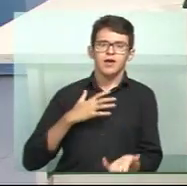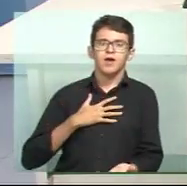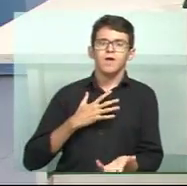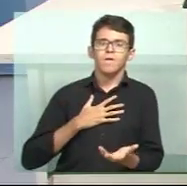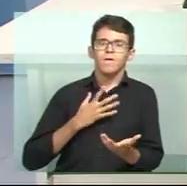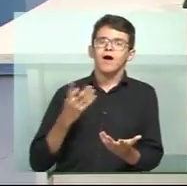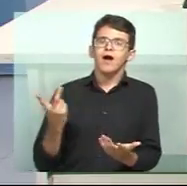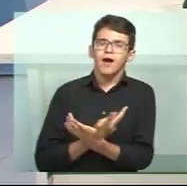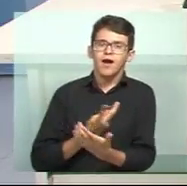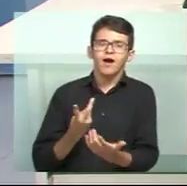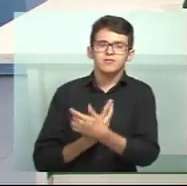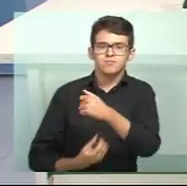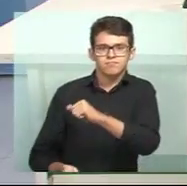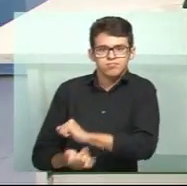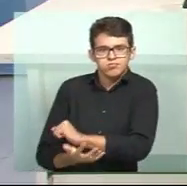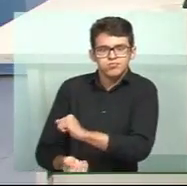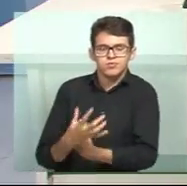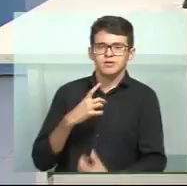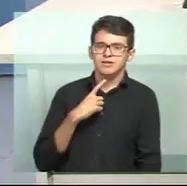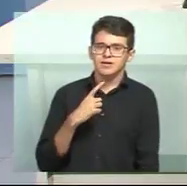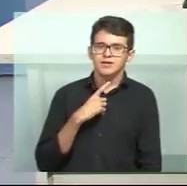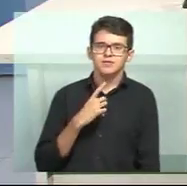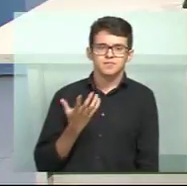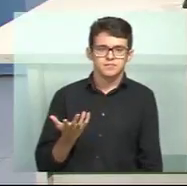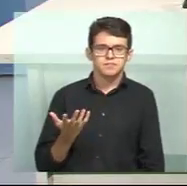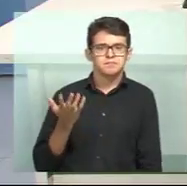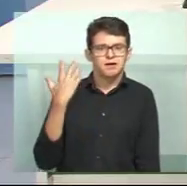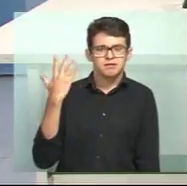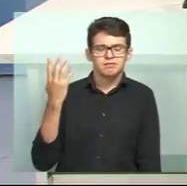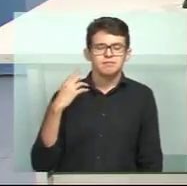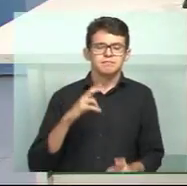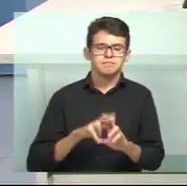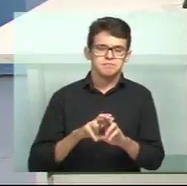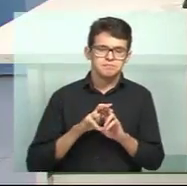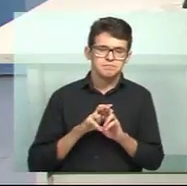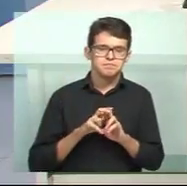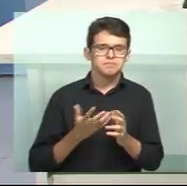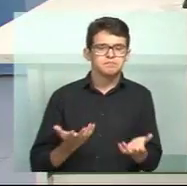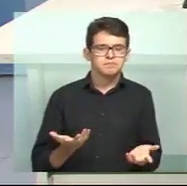O ex-governador Ciro Gomes e candidato